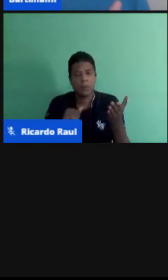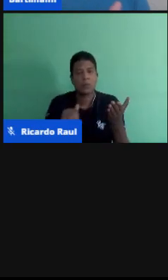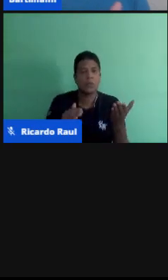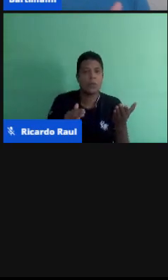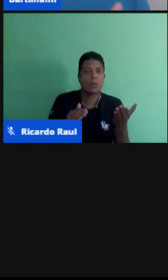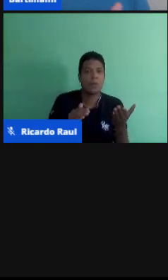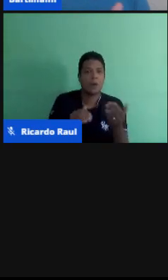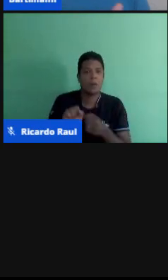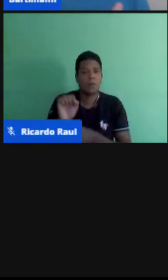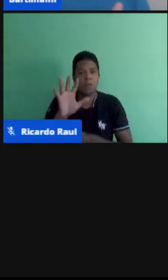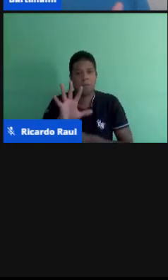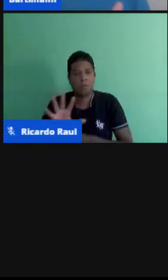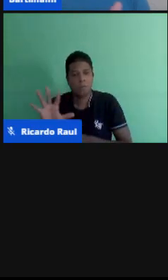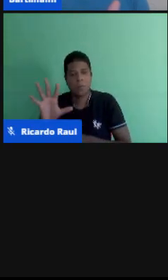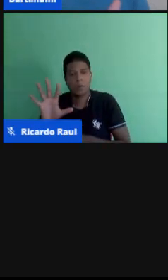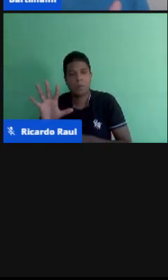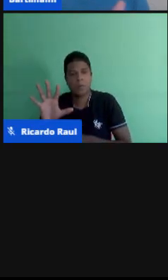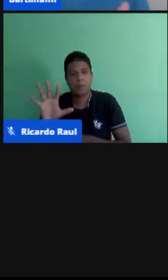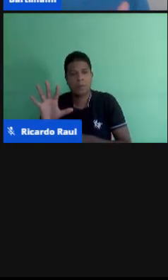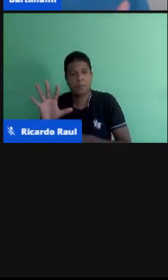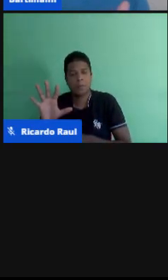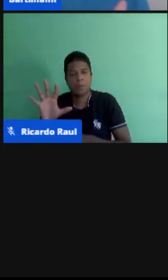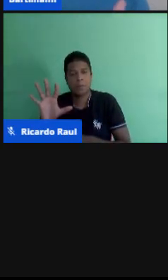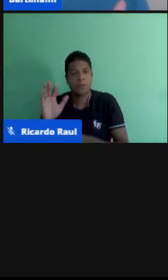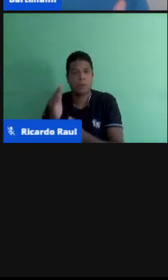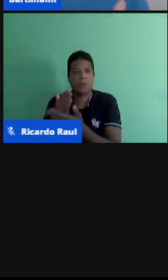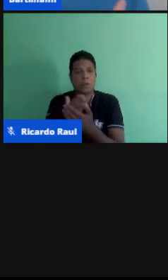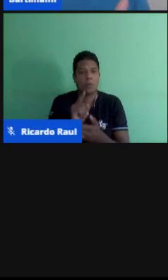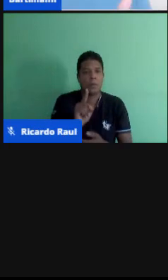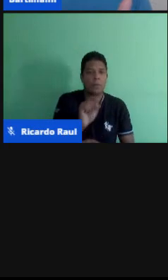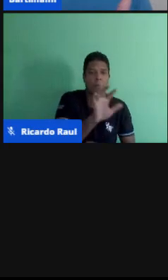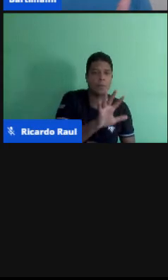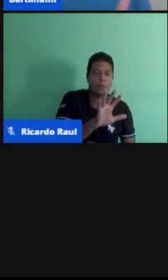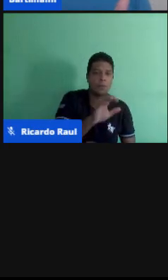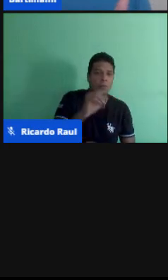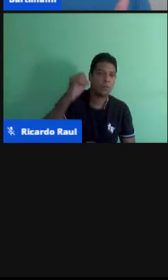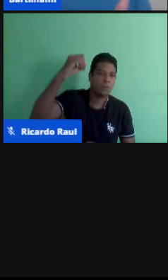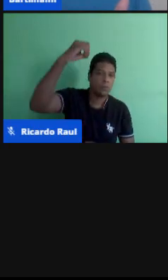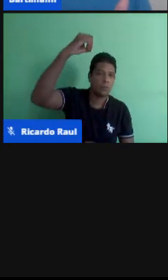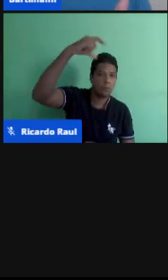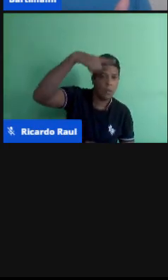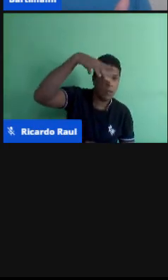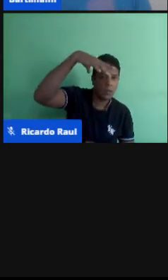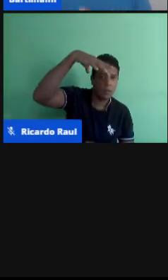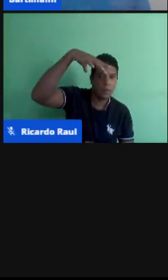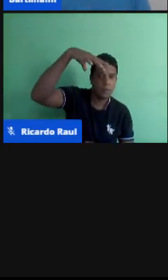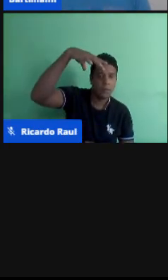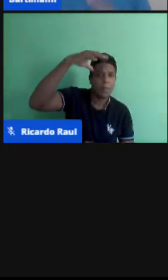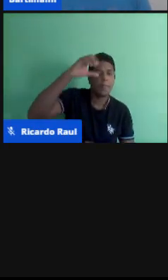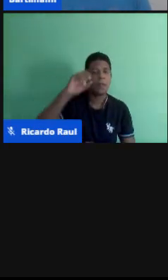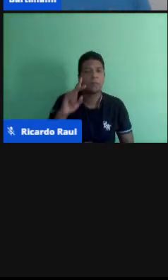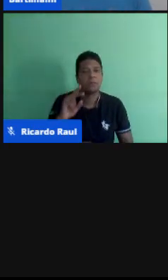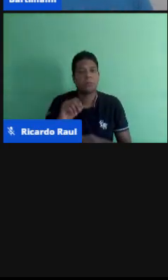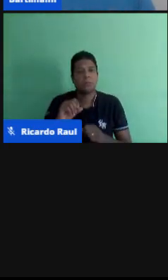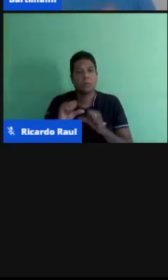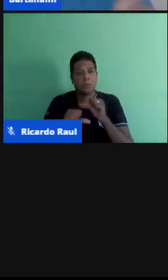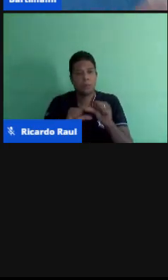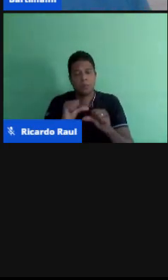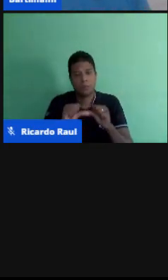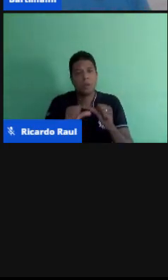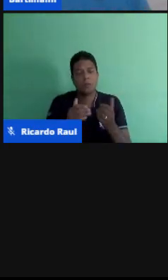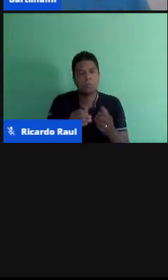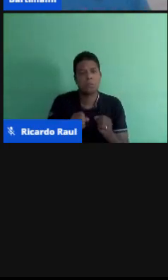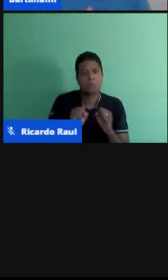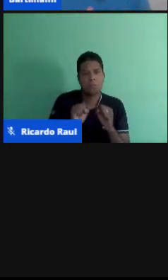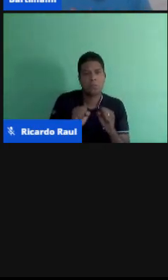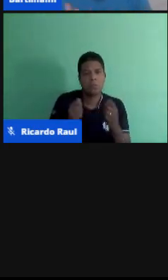opacidade o mapa classificado e deixe, por exemplo, só uma imagem de satélite. Ela permite que você faça alteração temporal. Então,